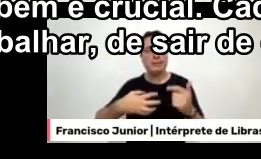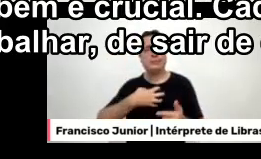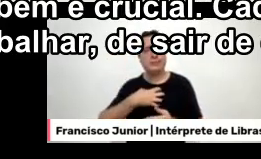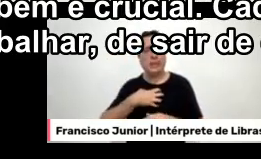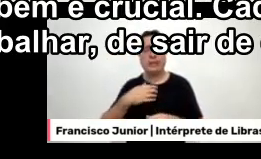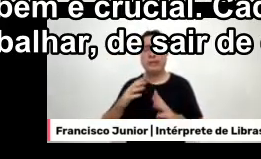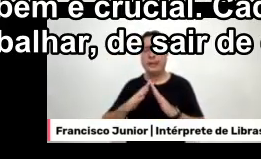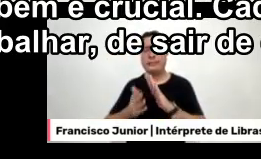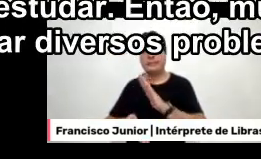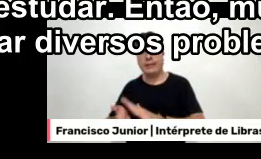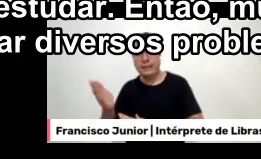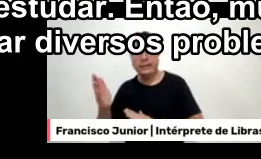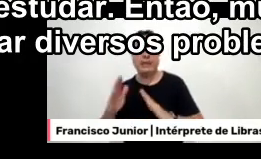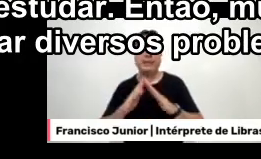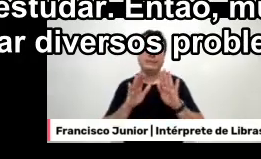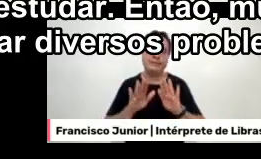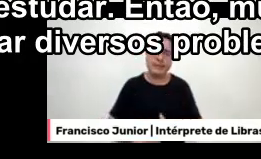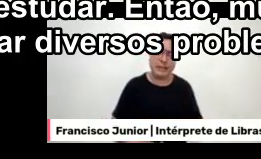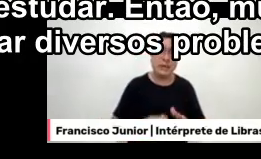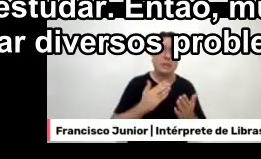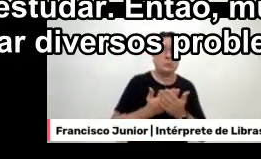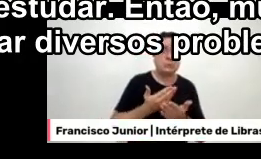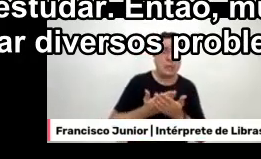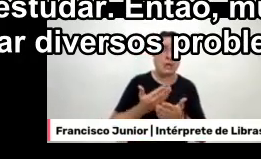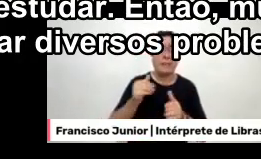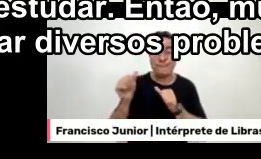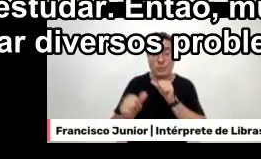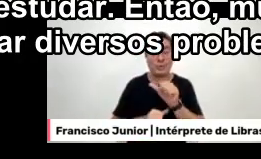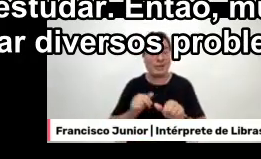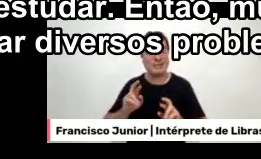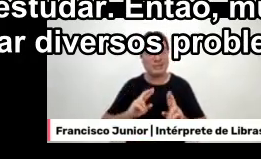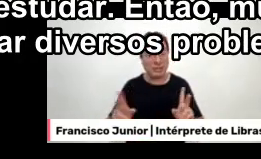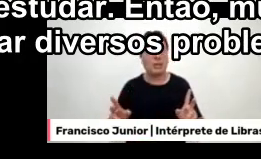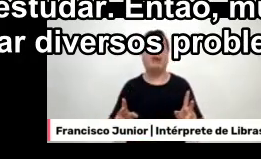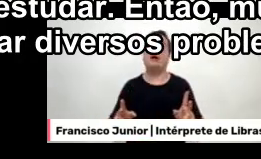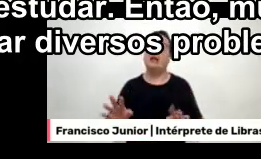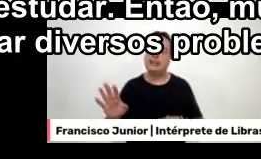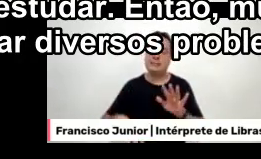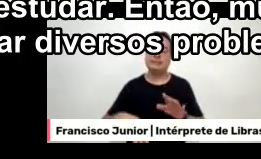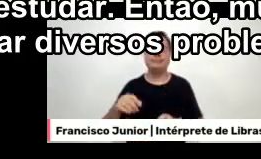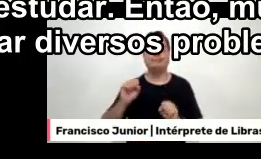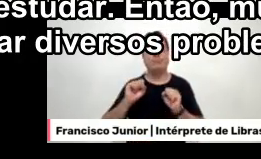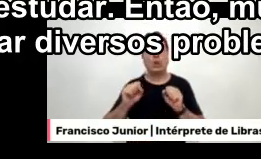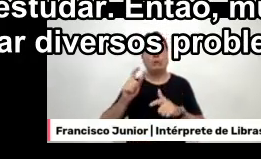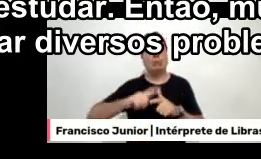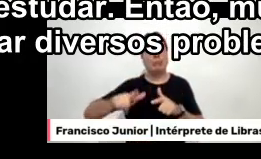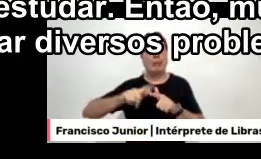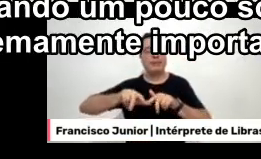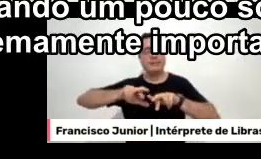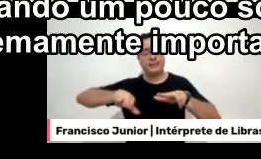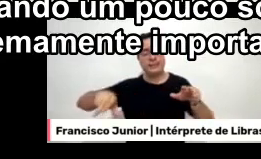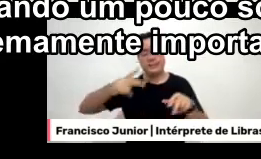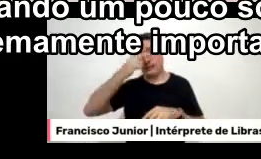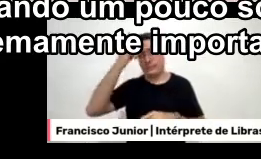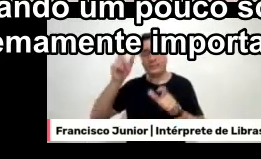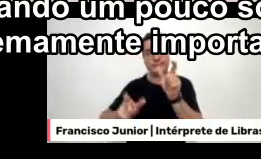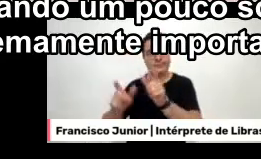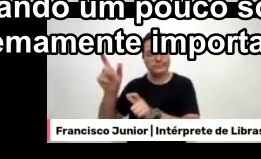de ficar em casa, de estudar. Então, mudar, mexer nisso pode gerar diversos problemas para essa pessoa.